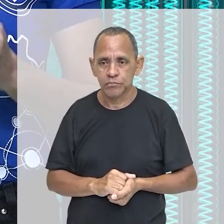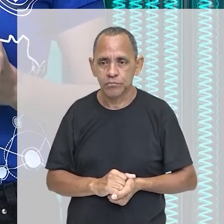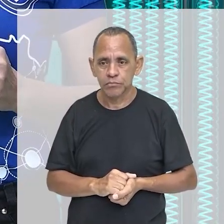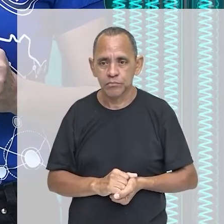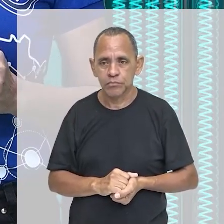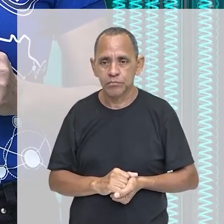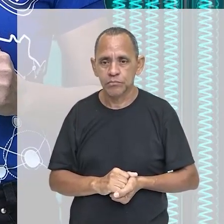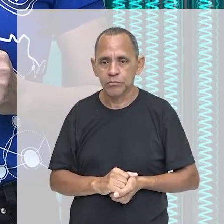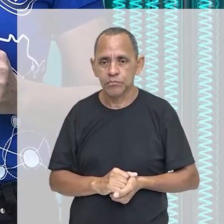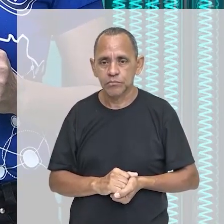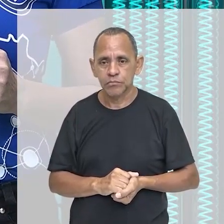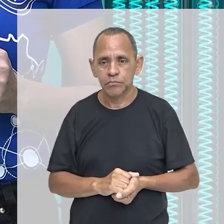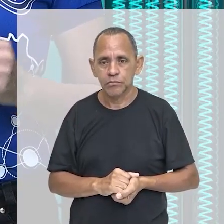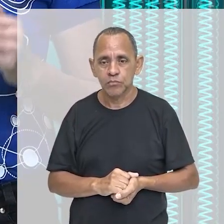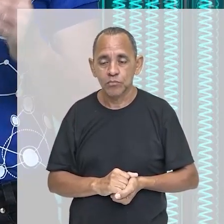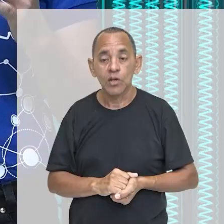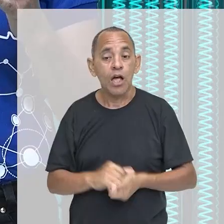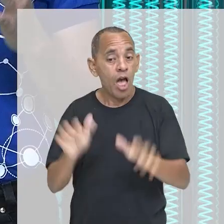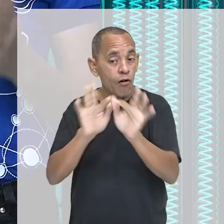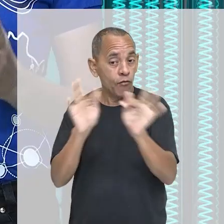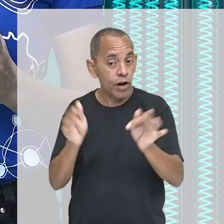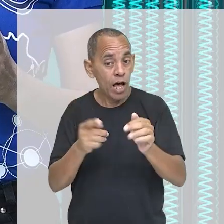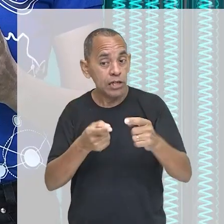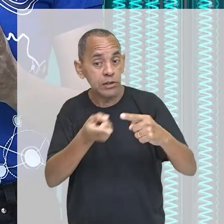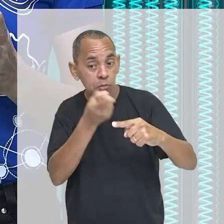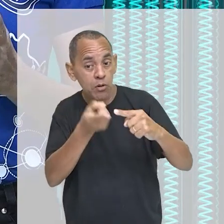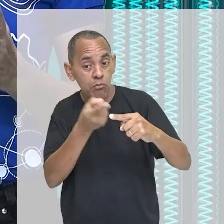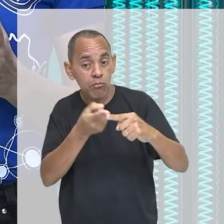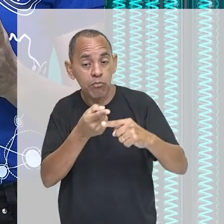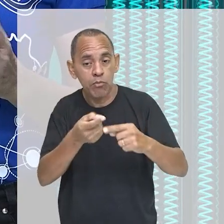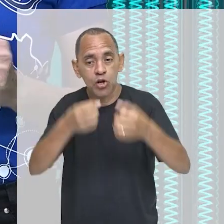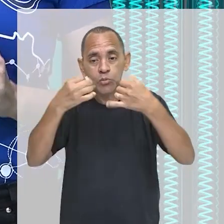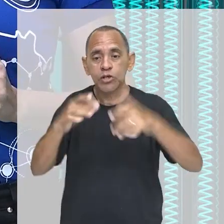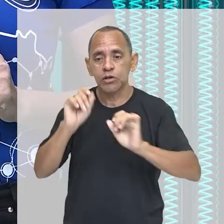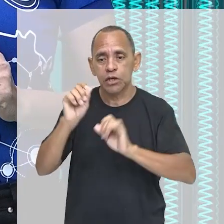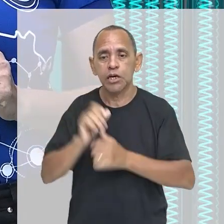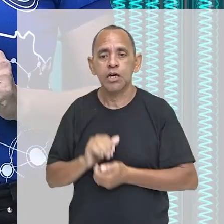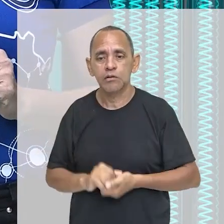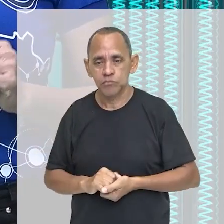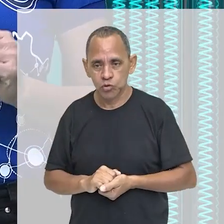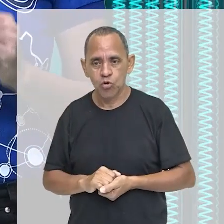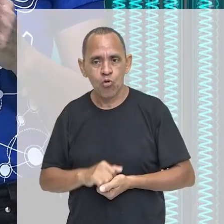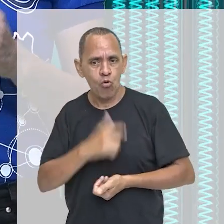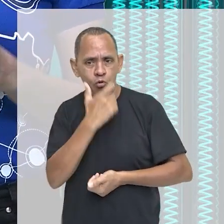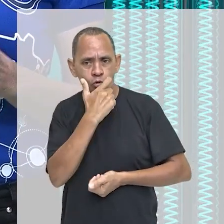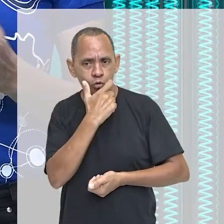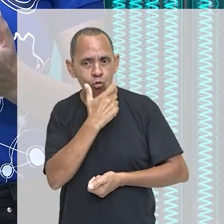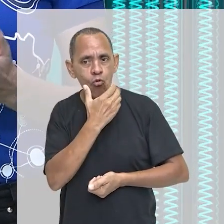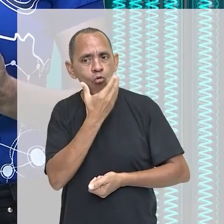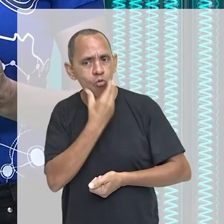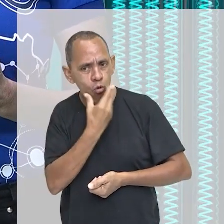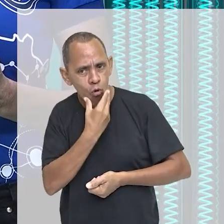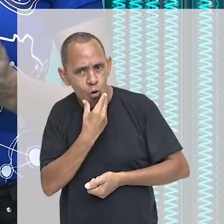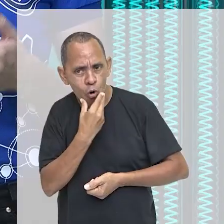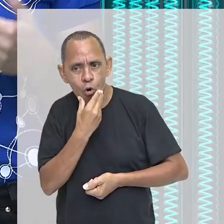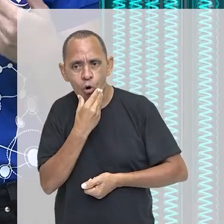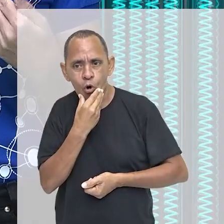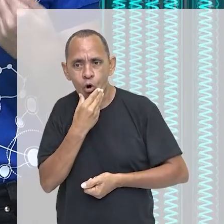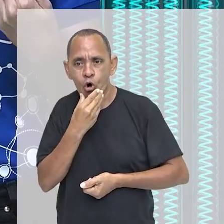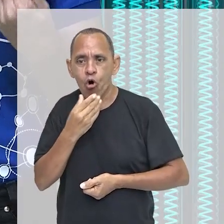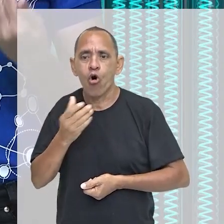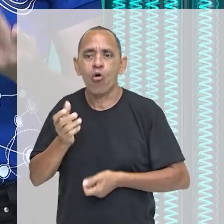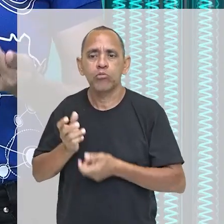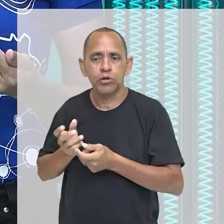nas frases, né? Na primeira frase está dizendo que ele é rico, he is rich. Na segunda frase, he is unhappy.